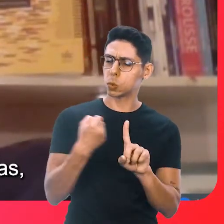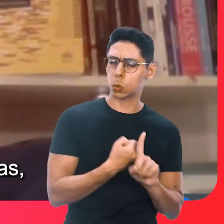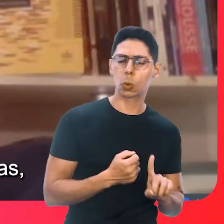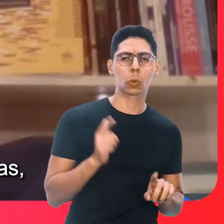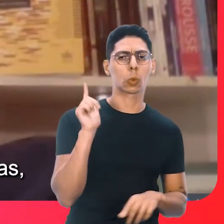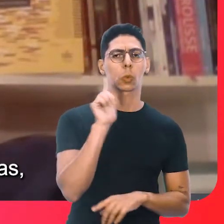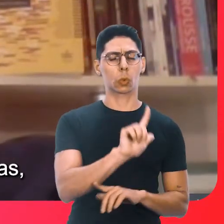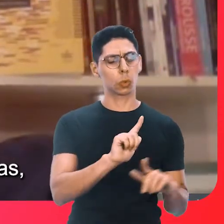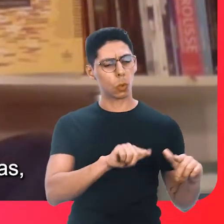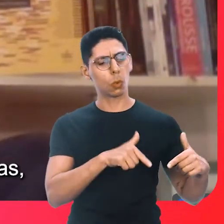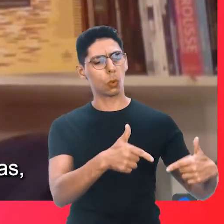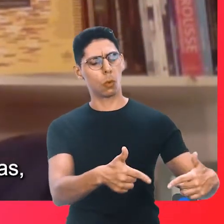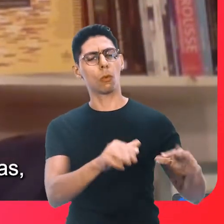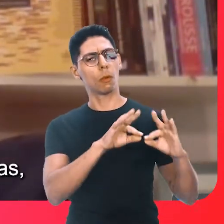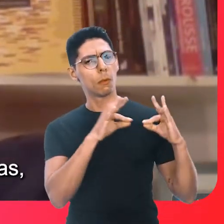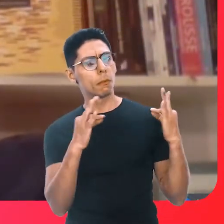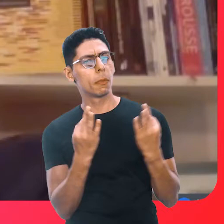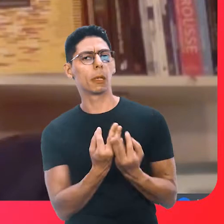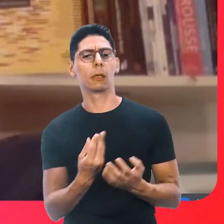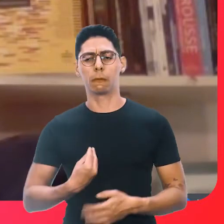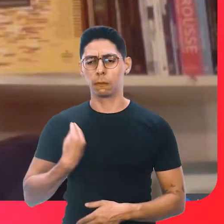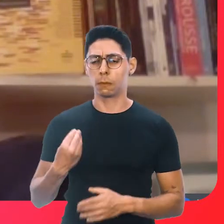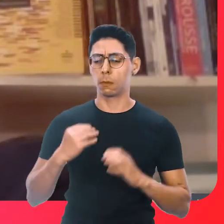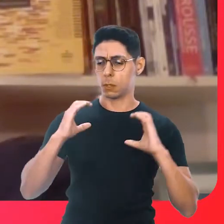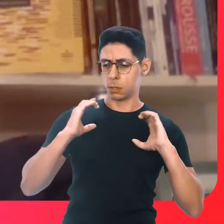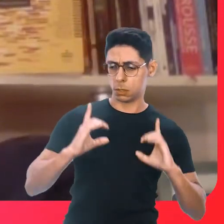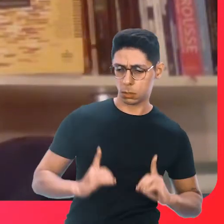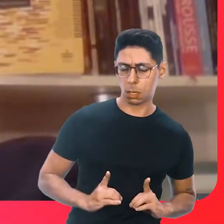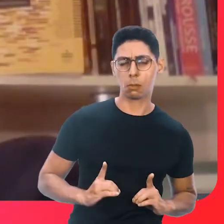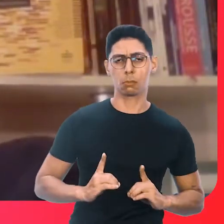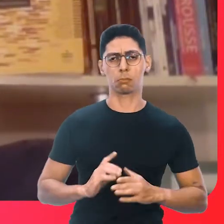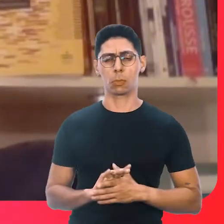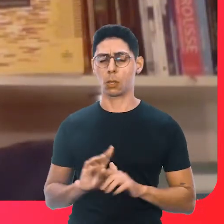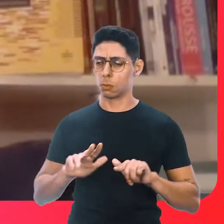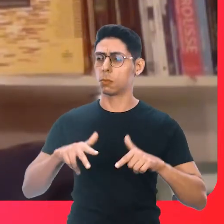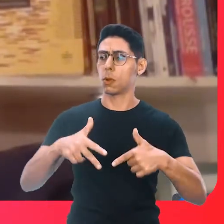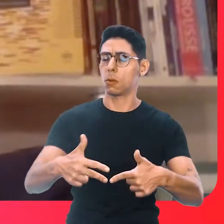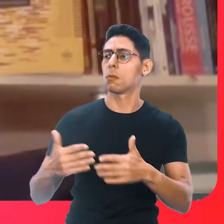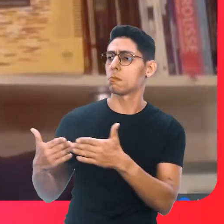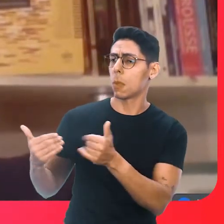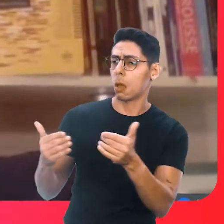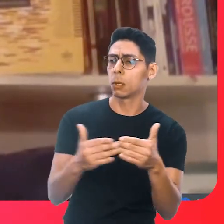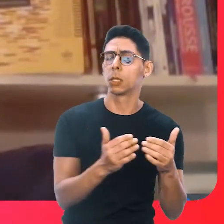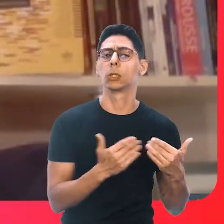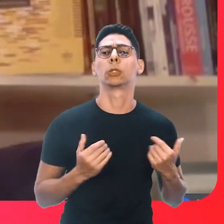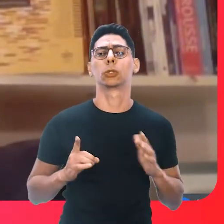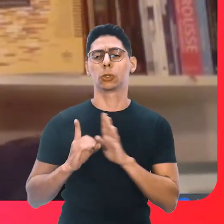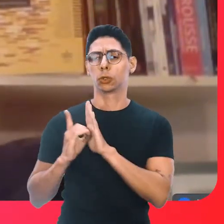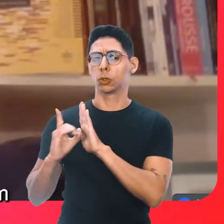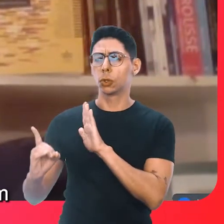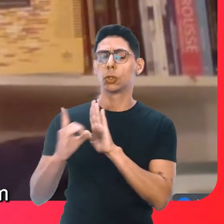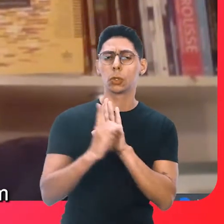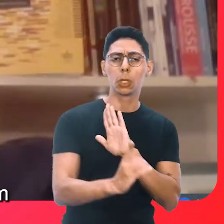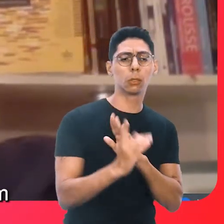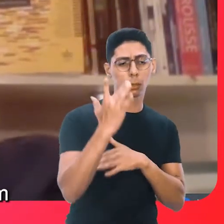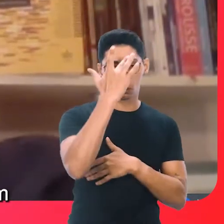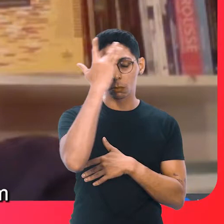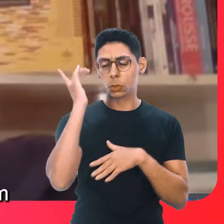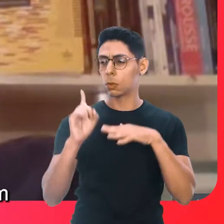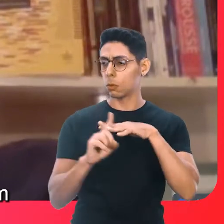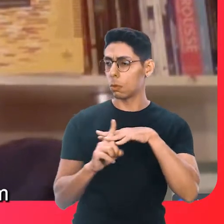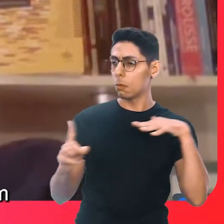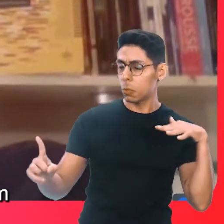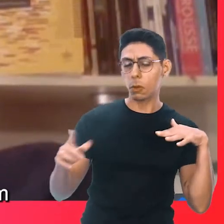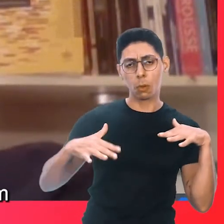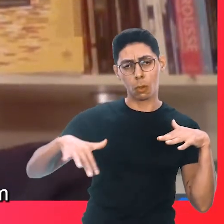famílias, praticamos a cidadania, o ativismo por direitos das pessoas com deficiência e dos excluídos de modo geral, como